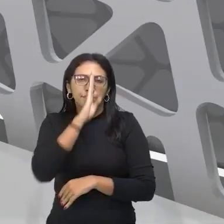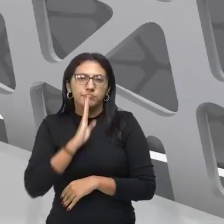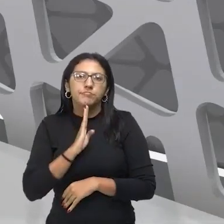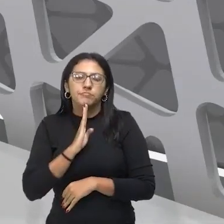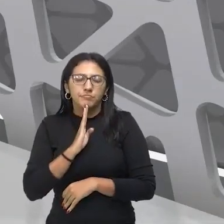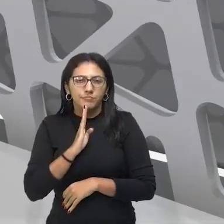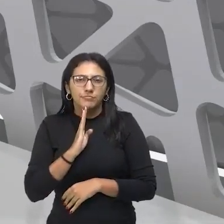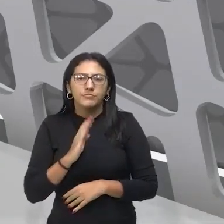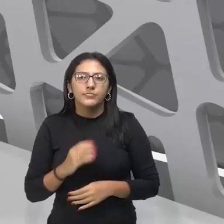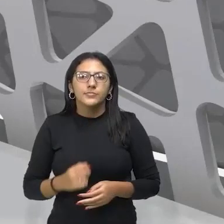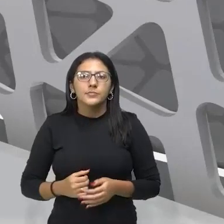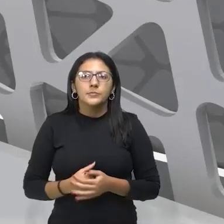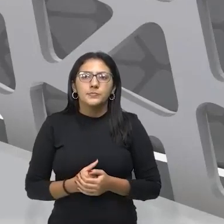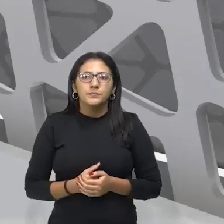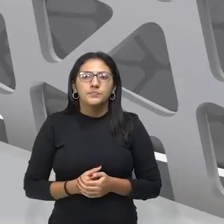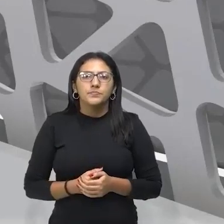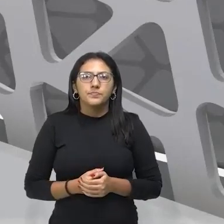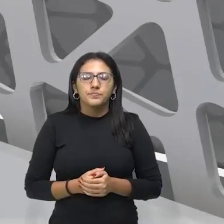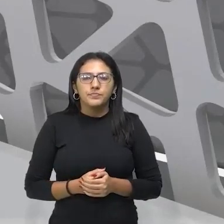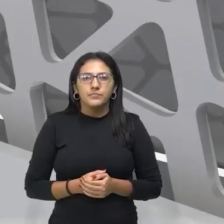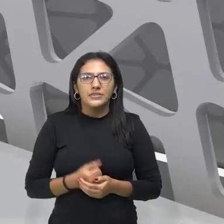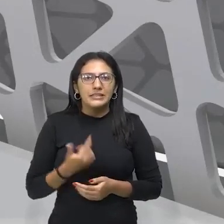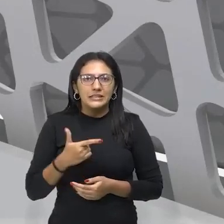era gratuito às pessoas.